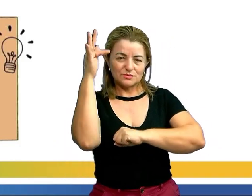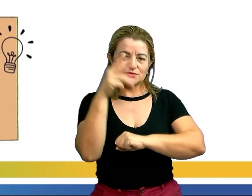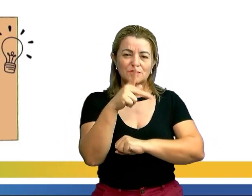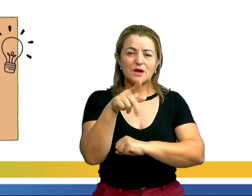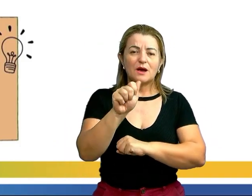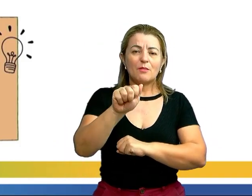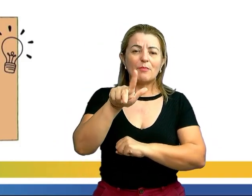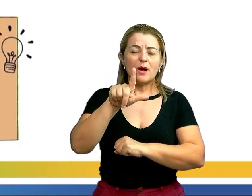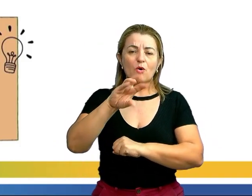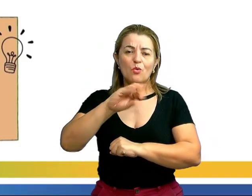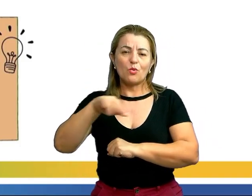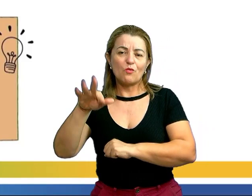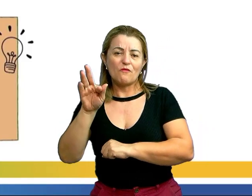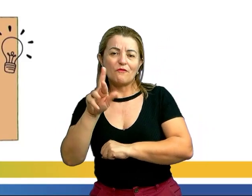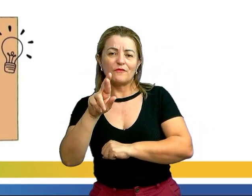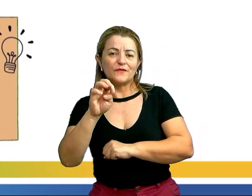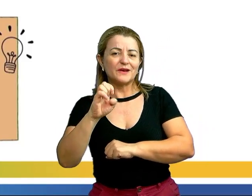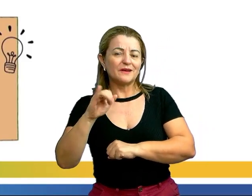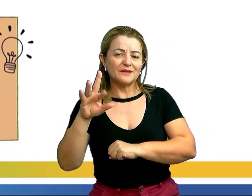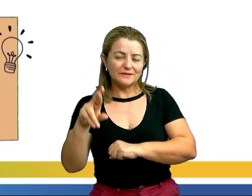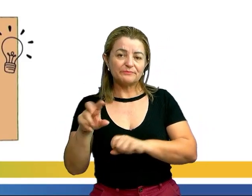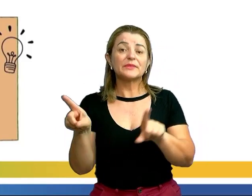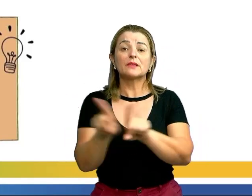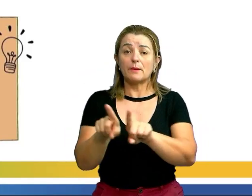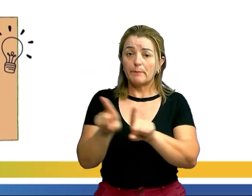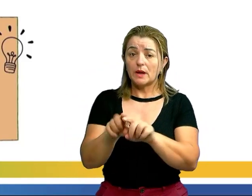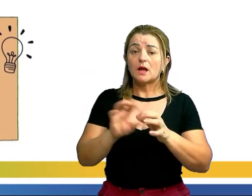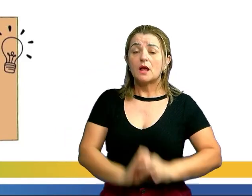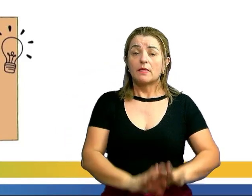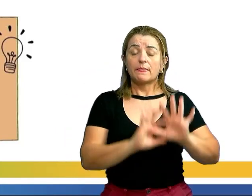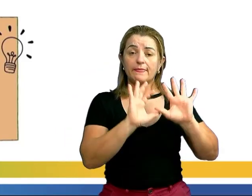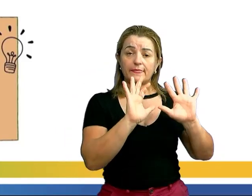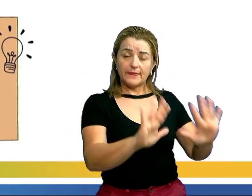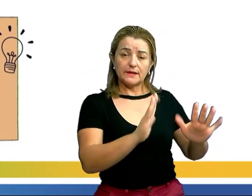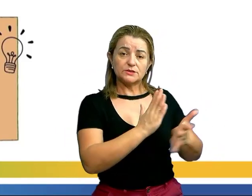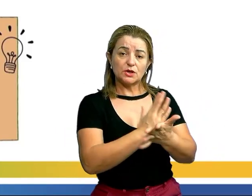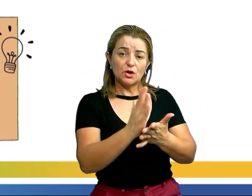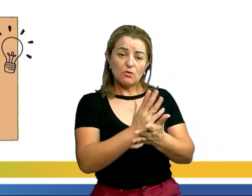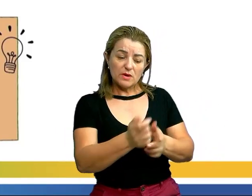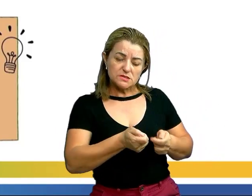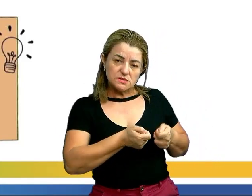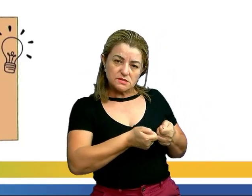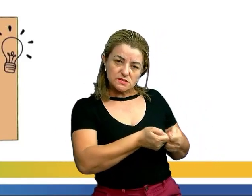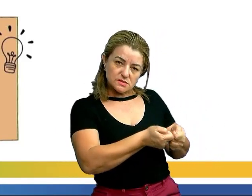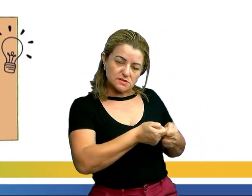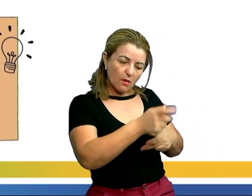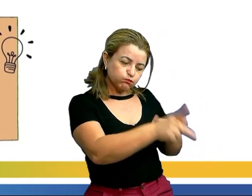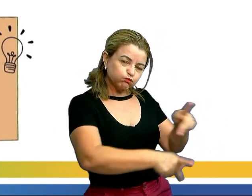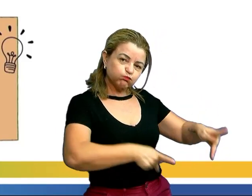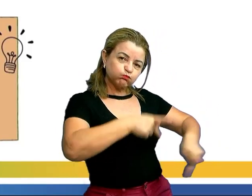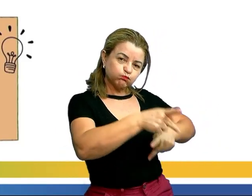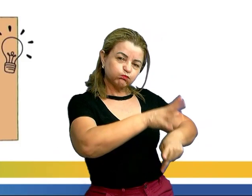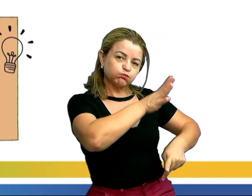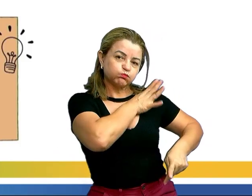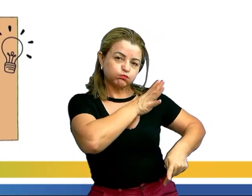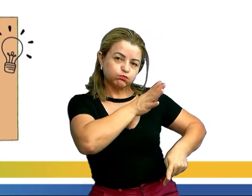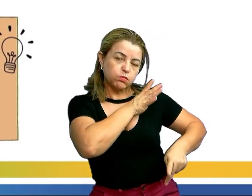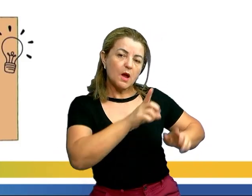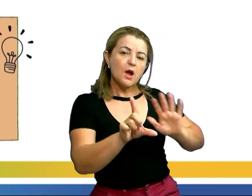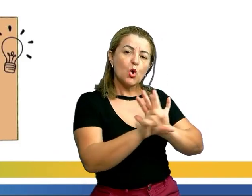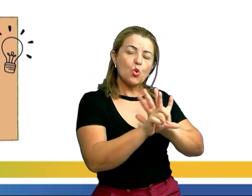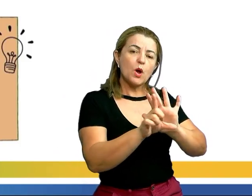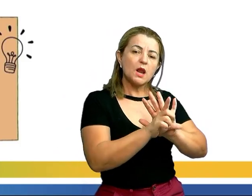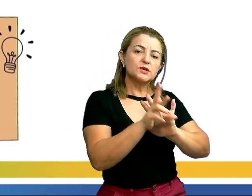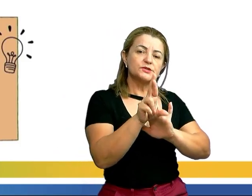Freire. Ele também deixa, né, ele também começa a cutucar a elite brasileira com a lei de